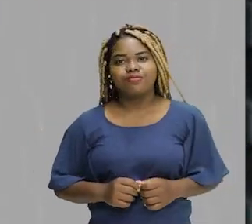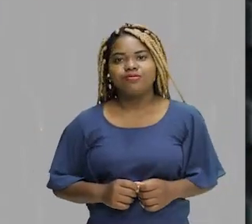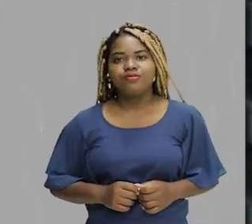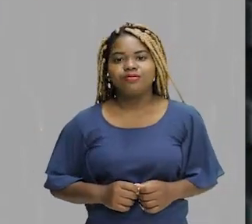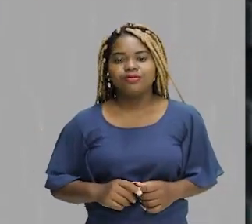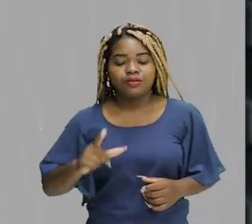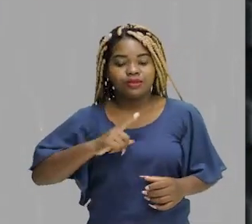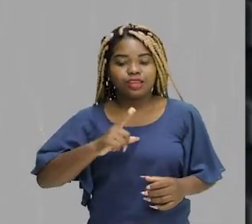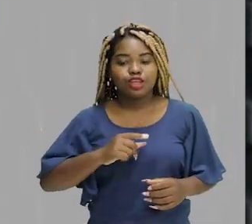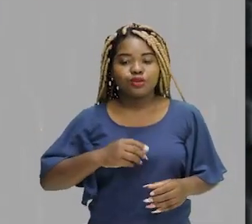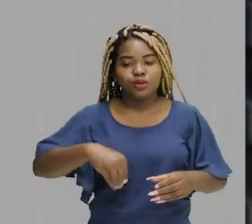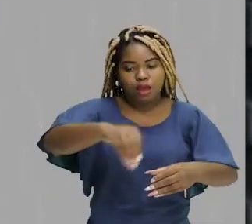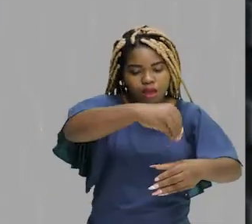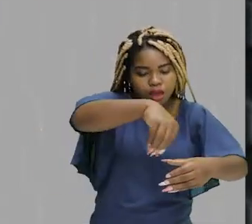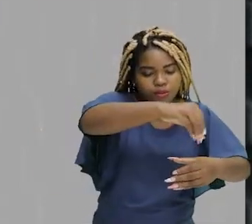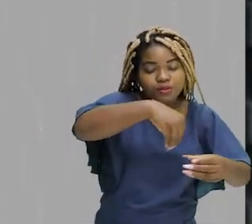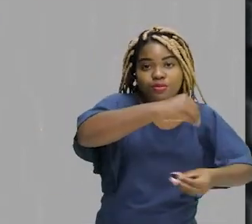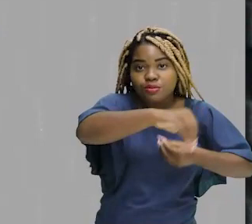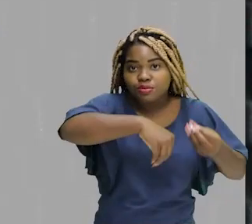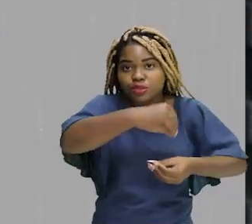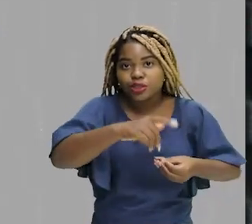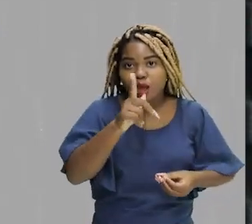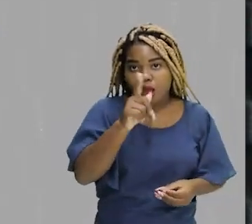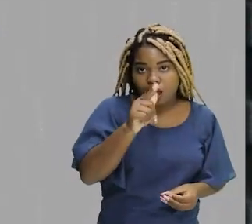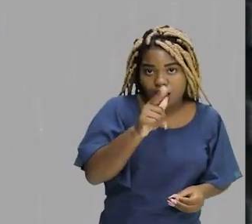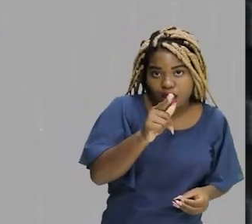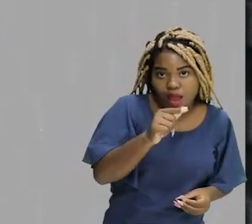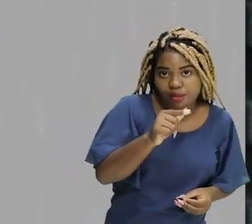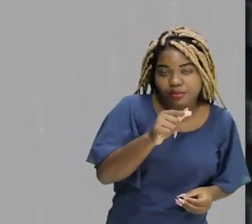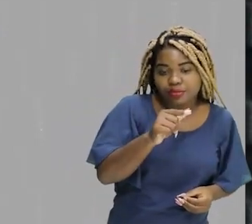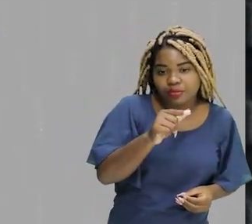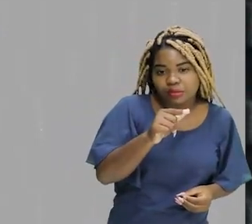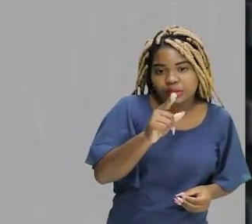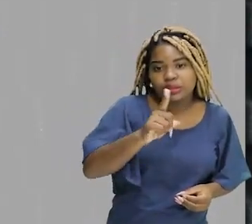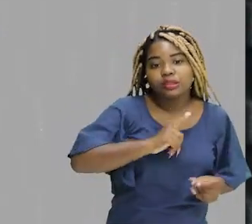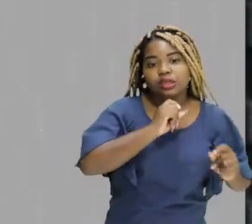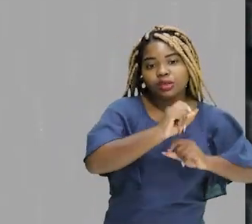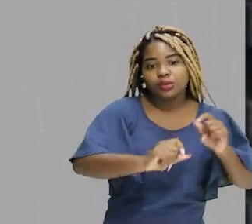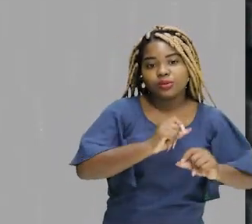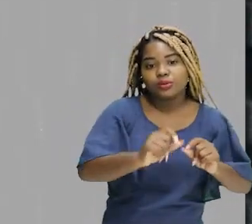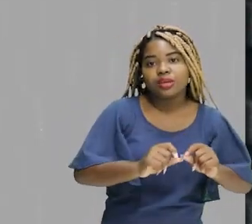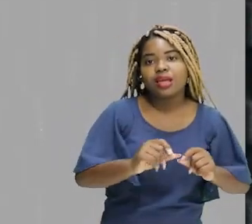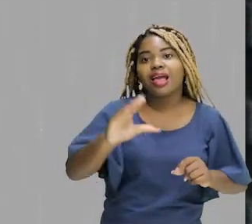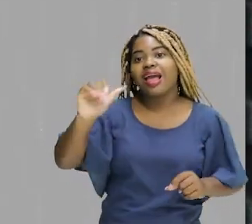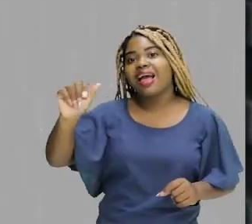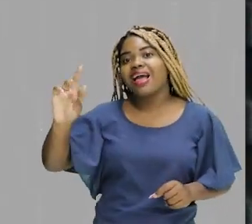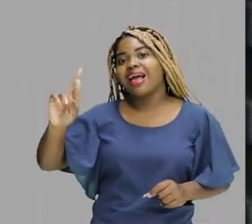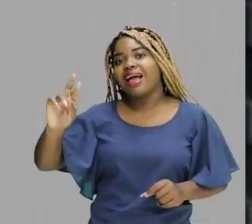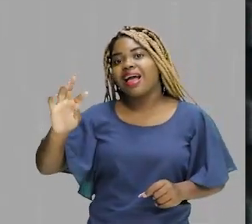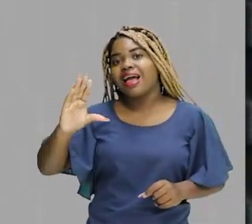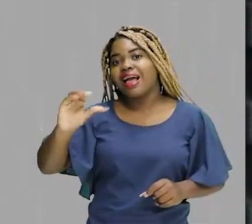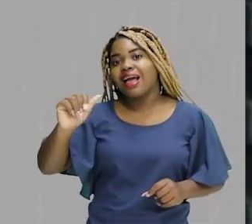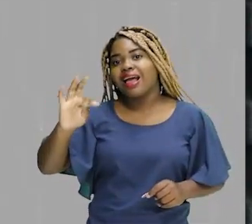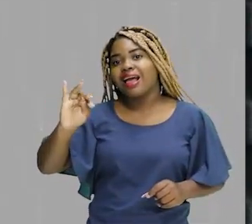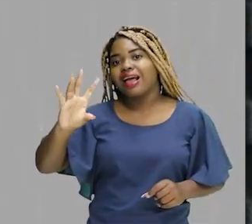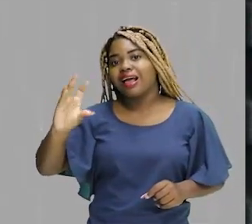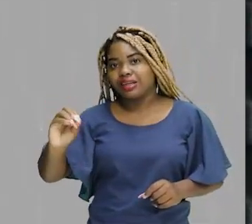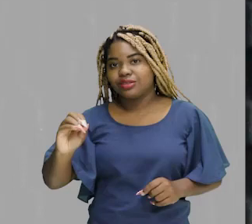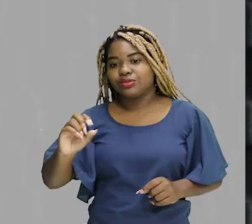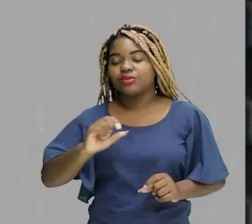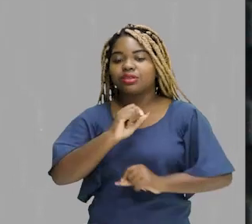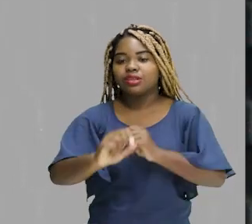dissolvida em água, segundo Arrhenius, vai liberar como único cátion, ou seja, partícula